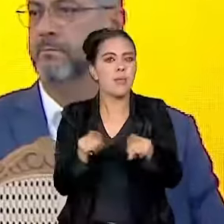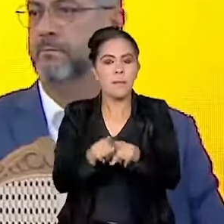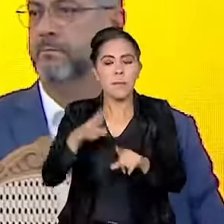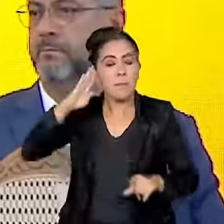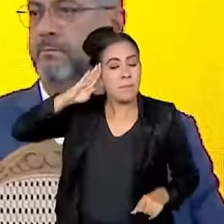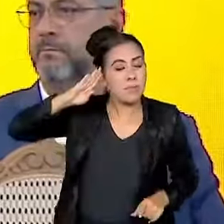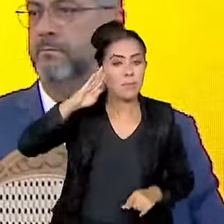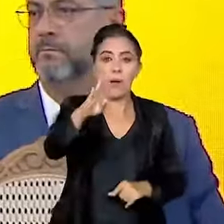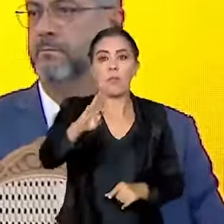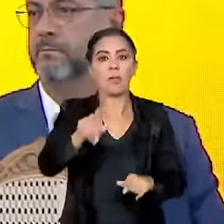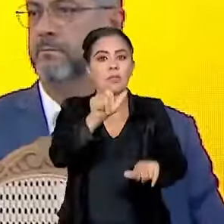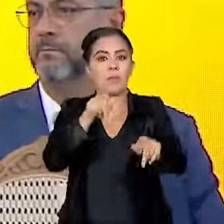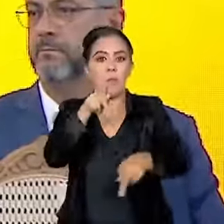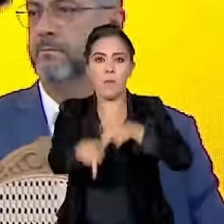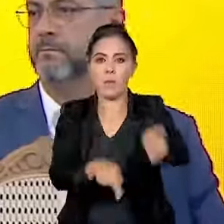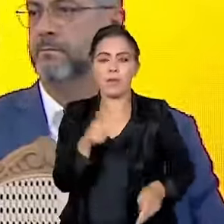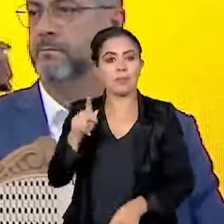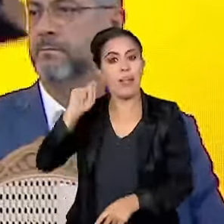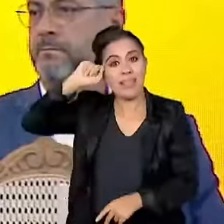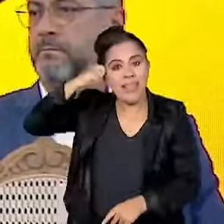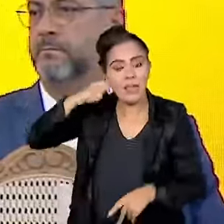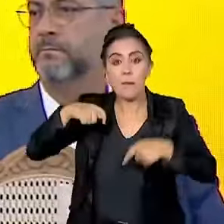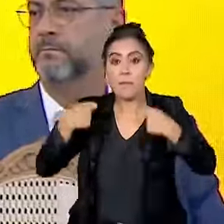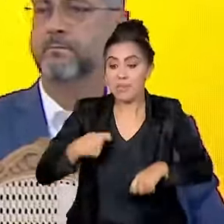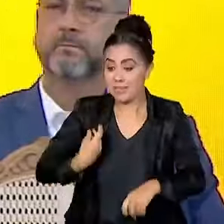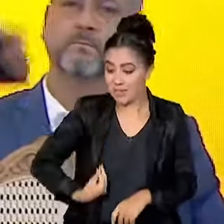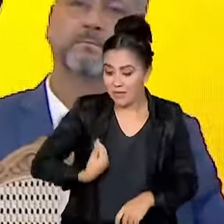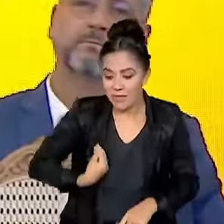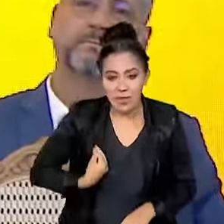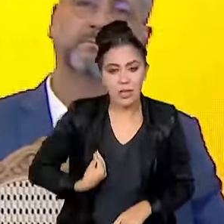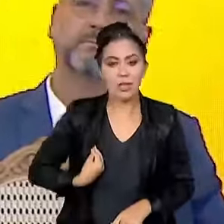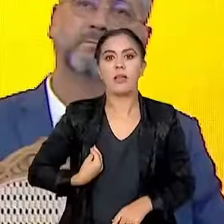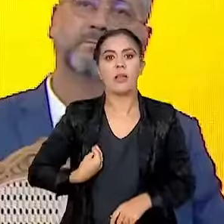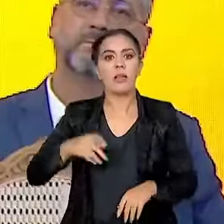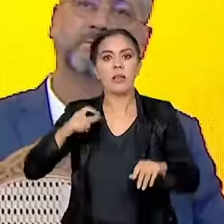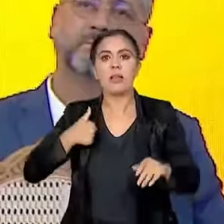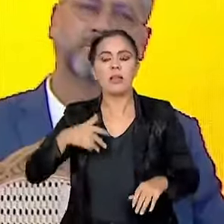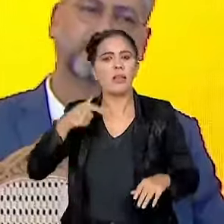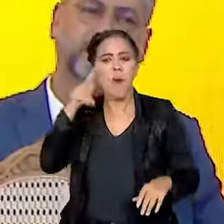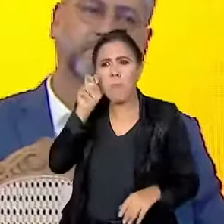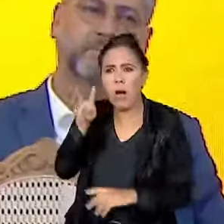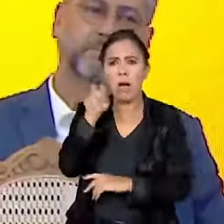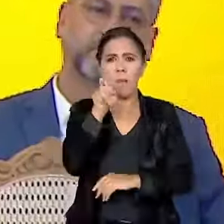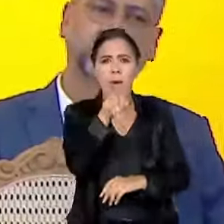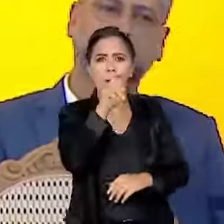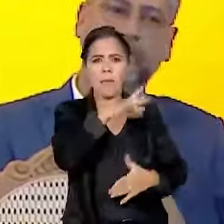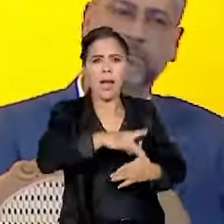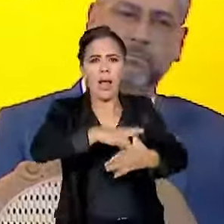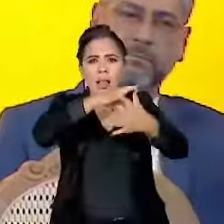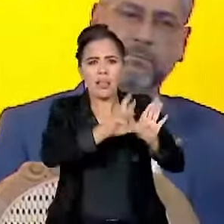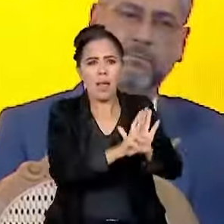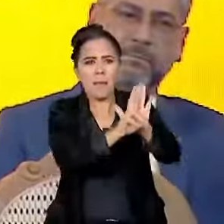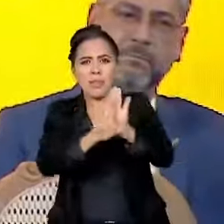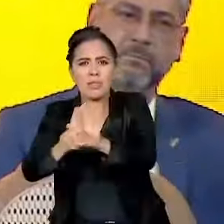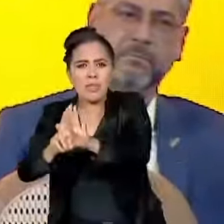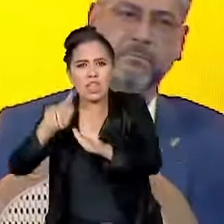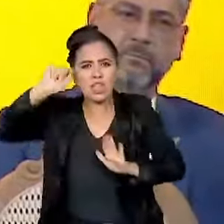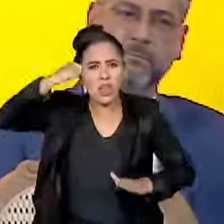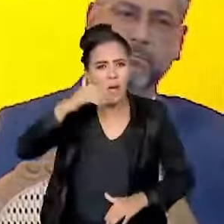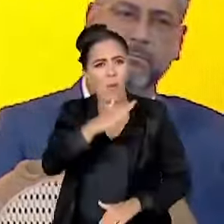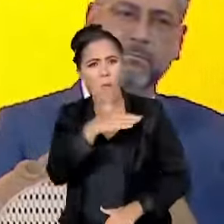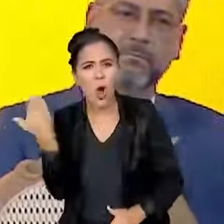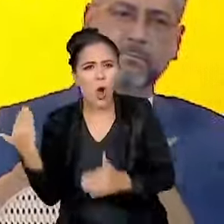negra que precisa estar viva. Eu estou cansada de falar de juventude negra, dos nossos líderes mortos. Eu quero falar da gente vivo,